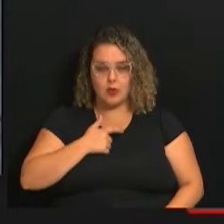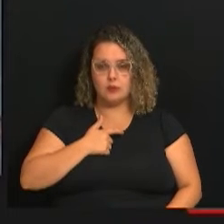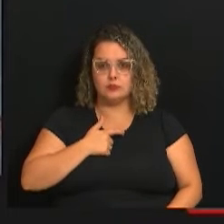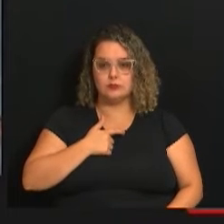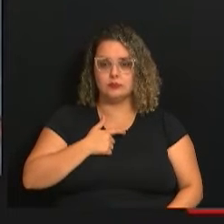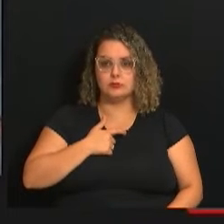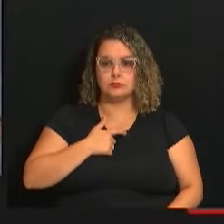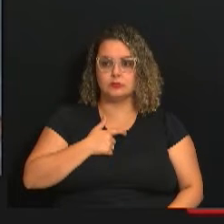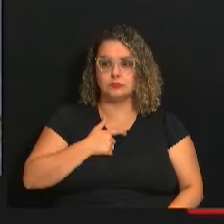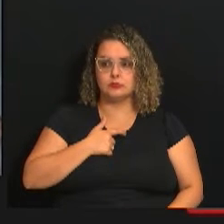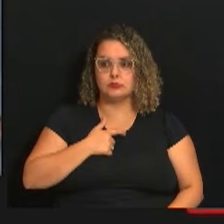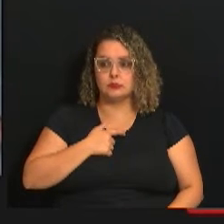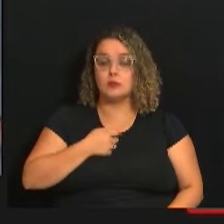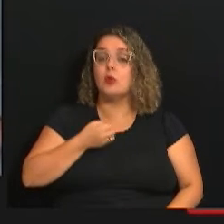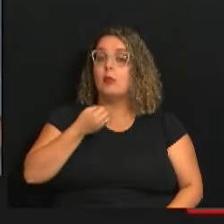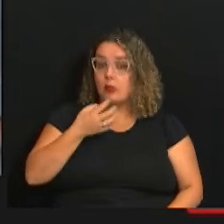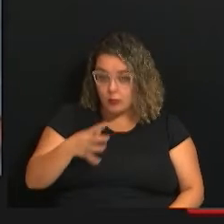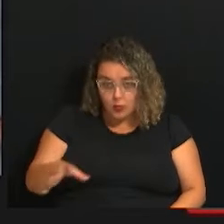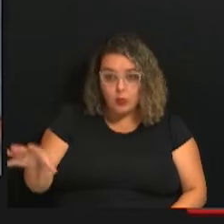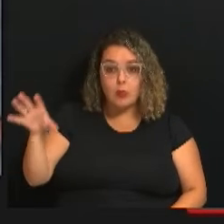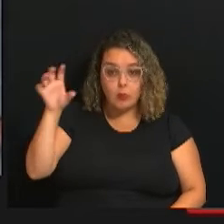Olha, Gabriel,